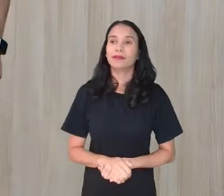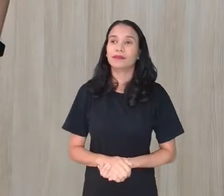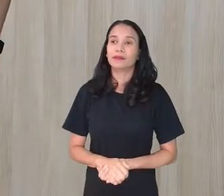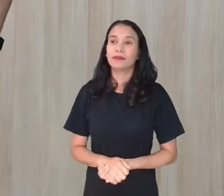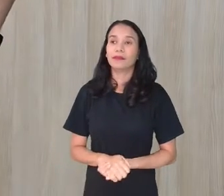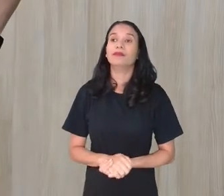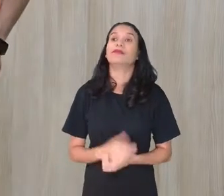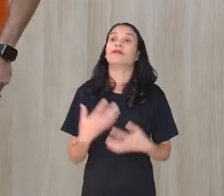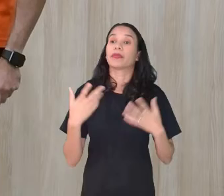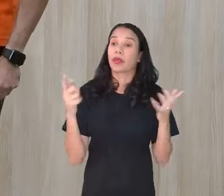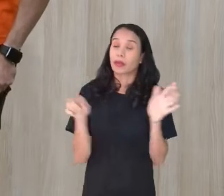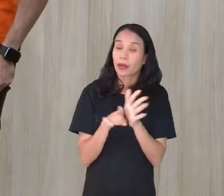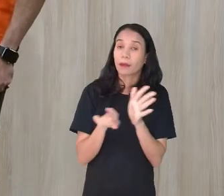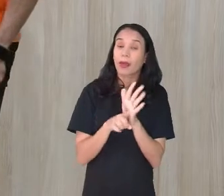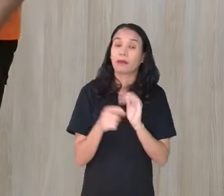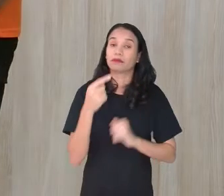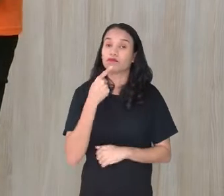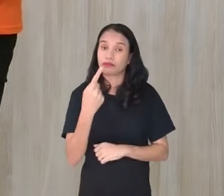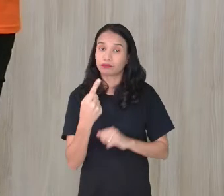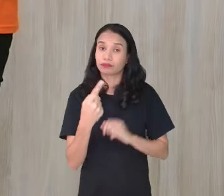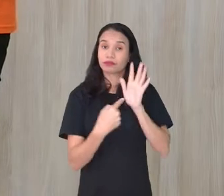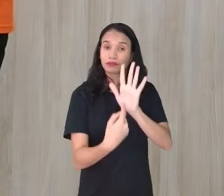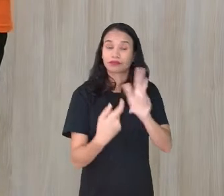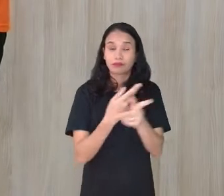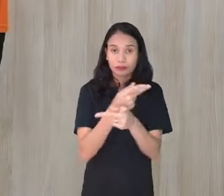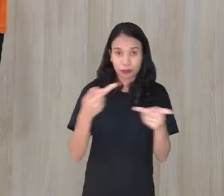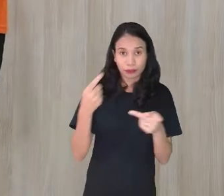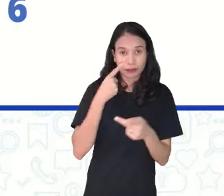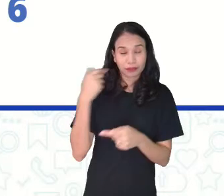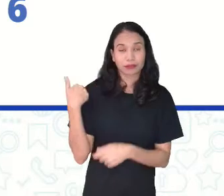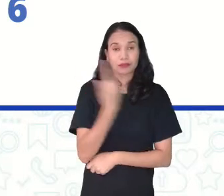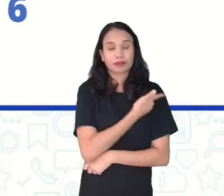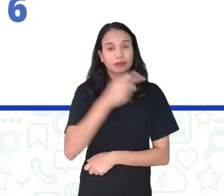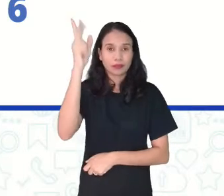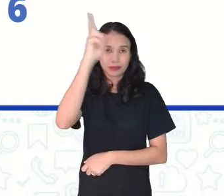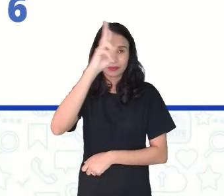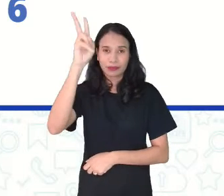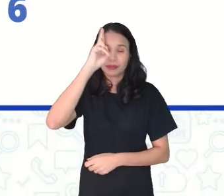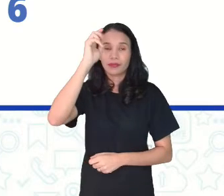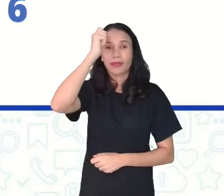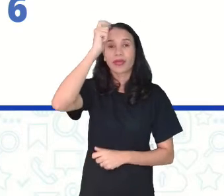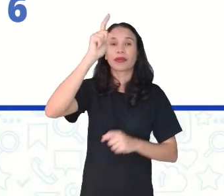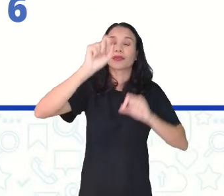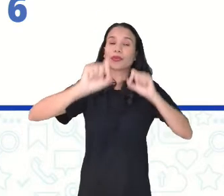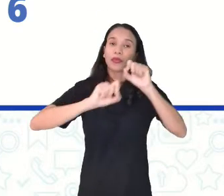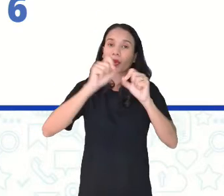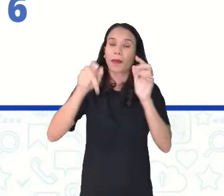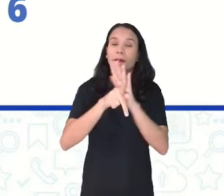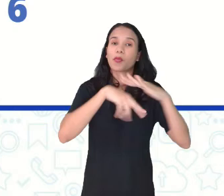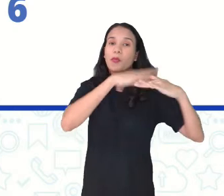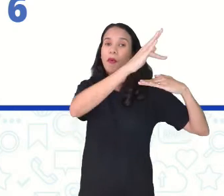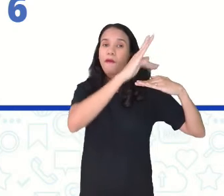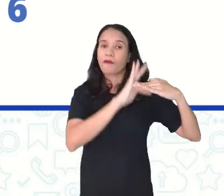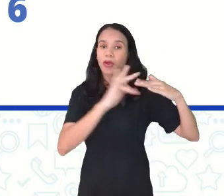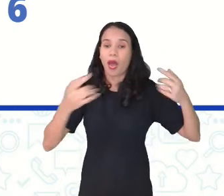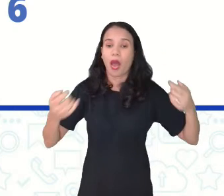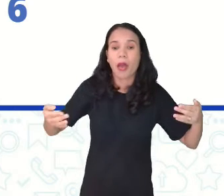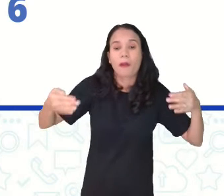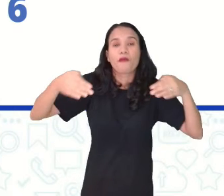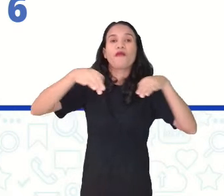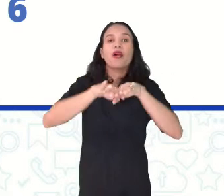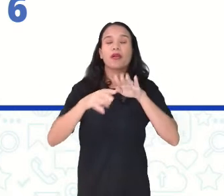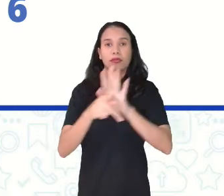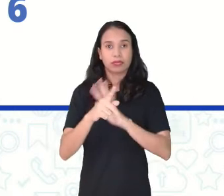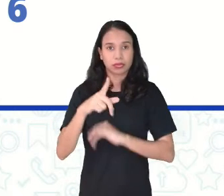beleza? Coloquei um exemplo aqui para que a gente possa relembrar a ideia das frações equivalentes,